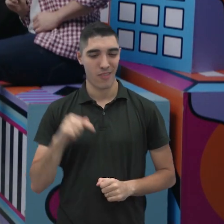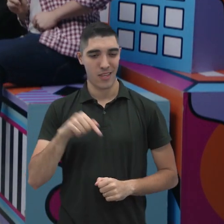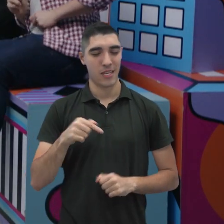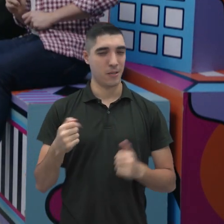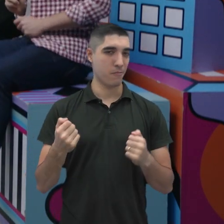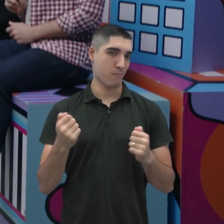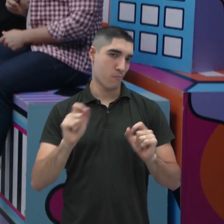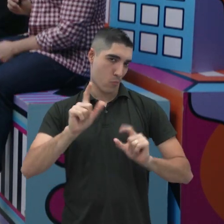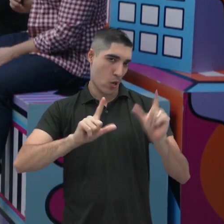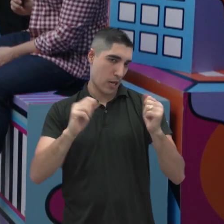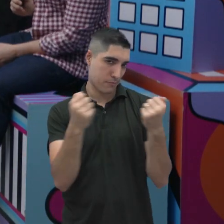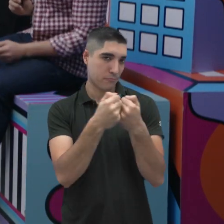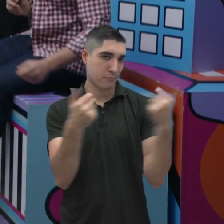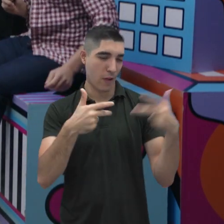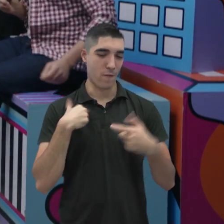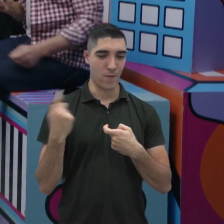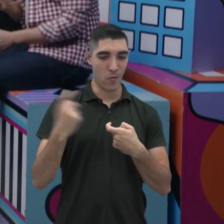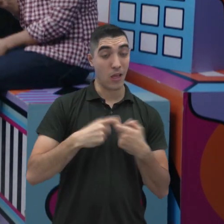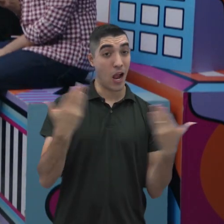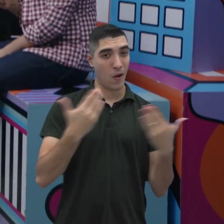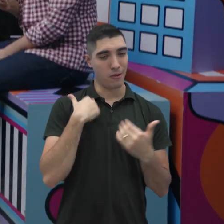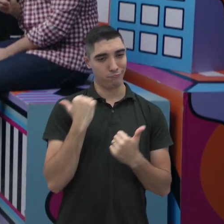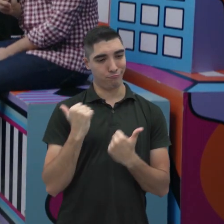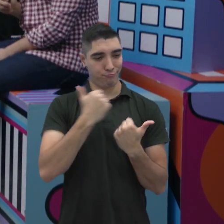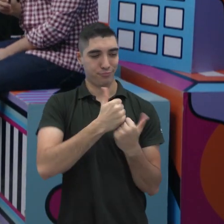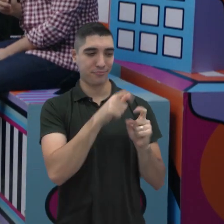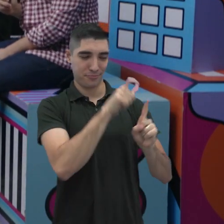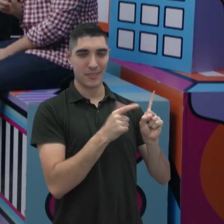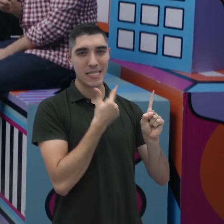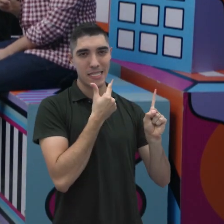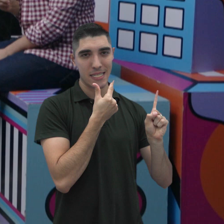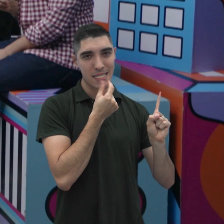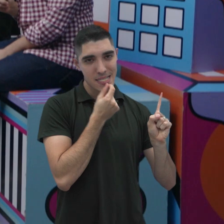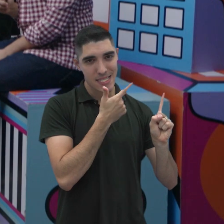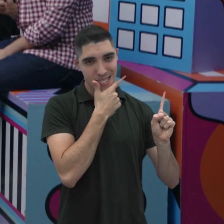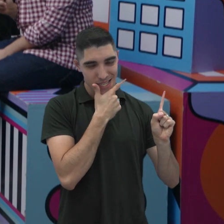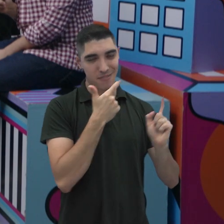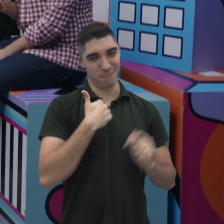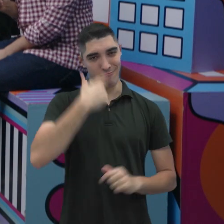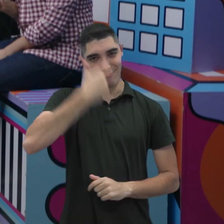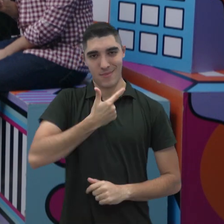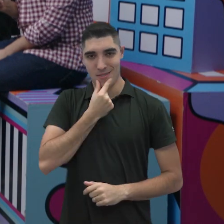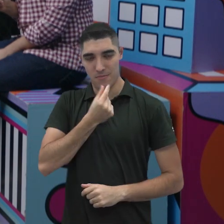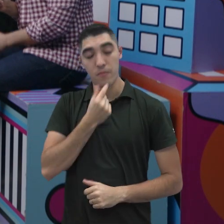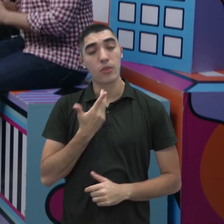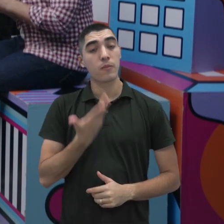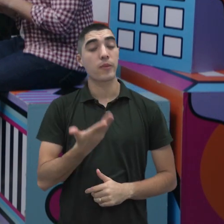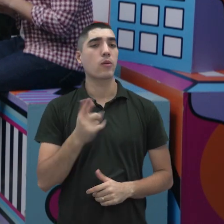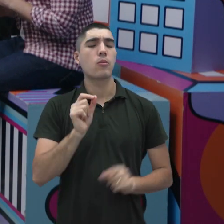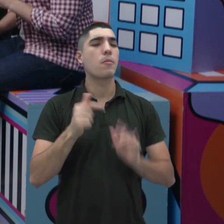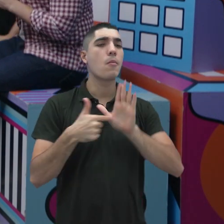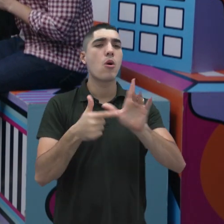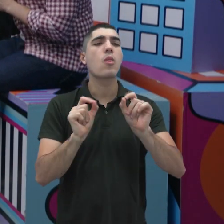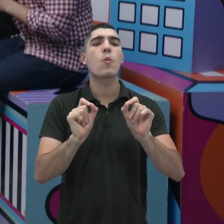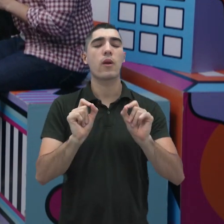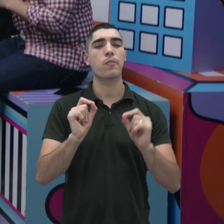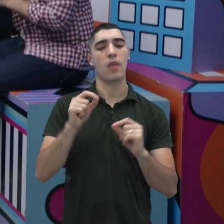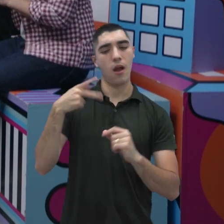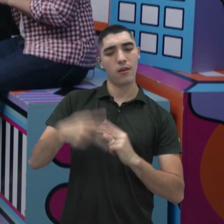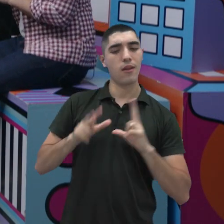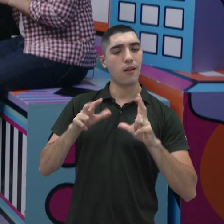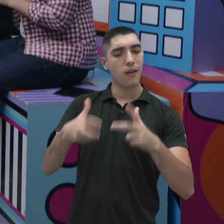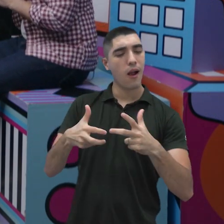estar no Tá Ligado de volta, né? Hoje estou aqui no lugar do Guerra para falar um pouquinho sobre o trabalho da